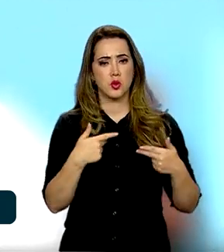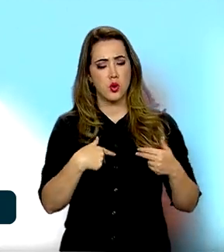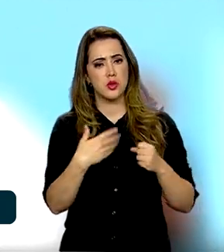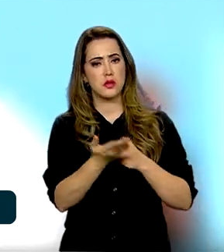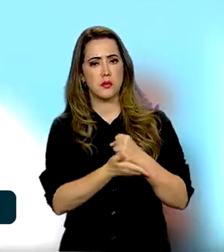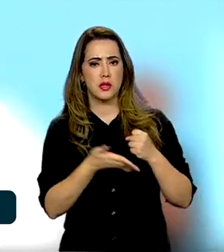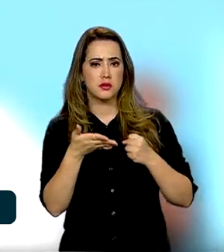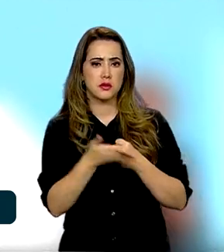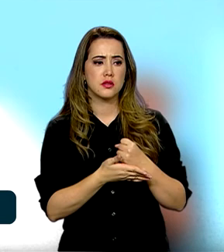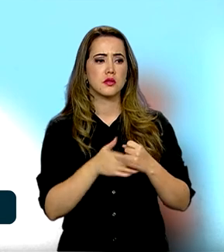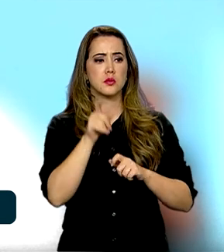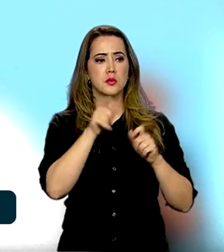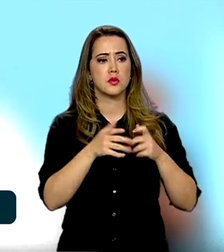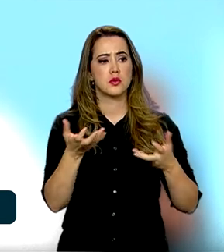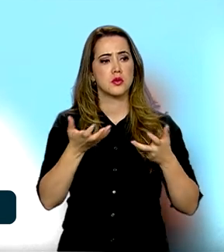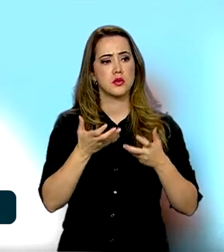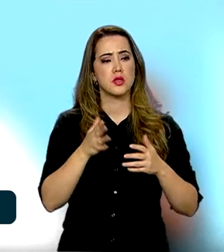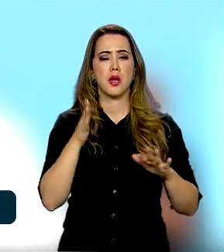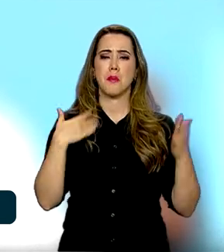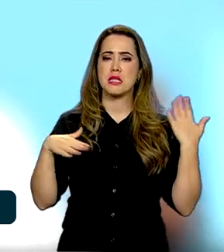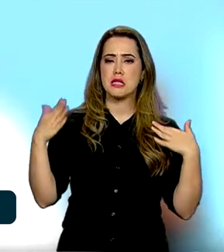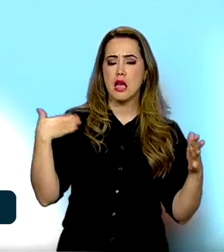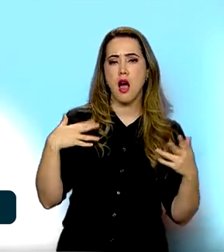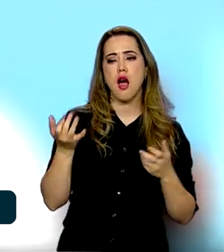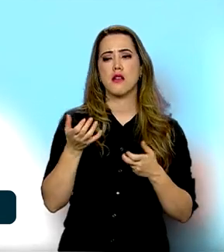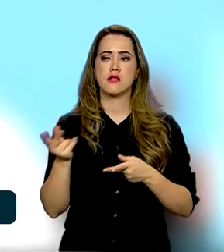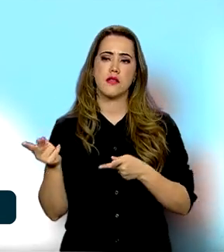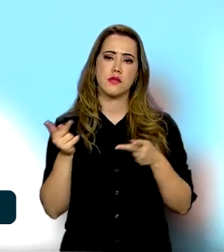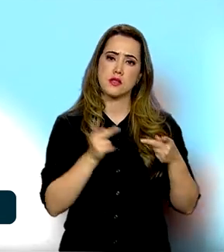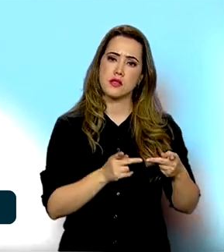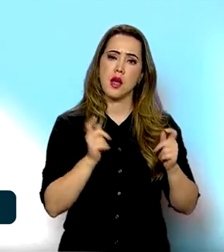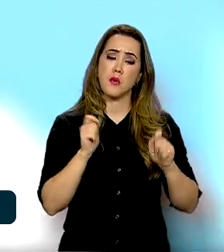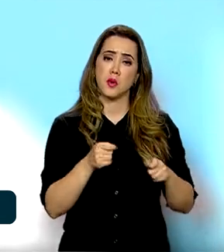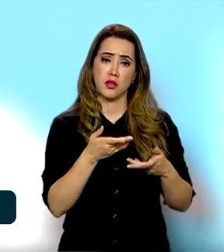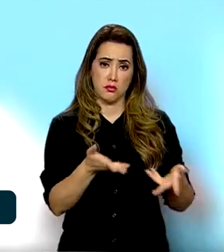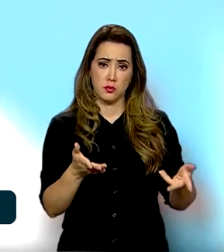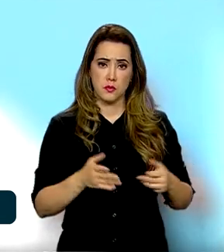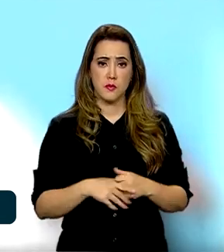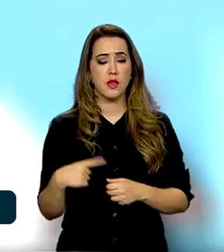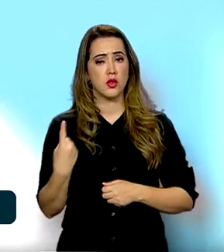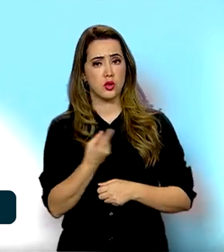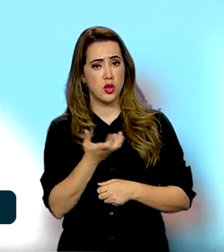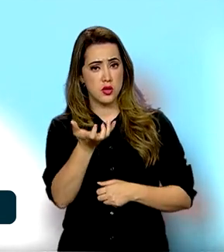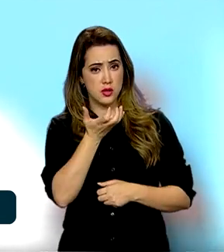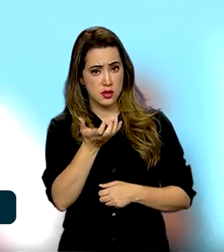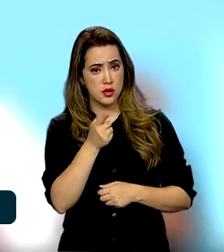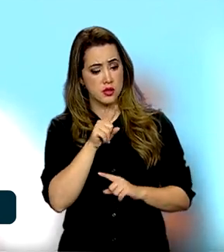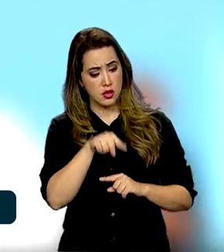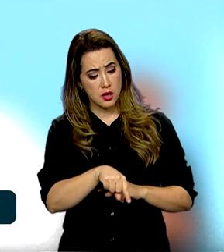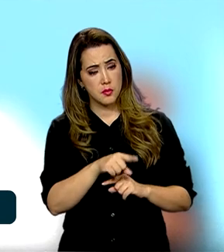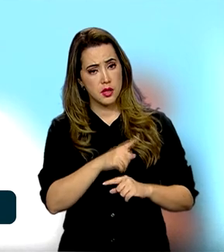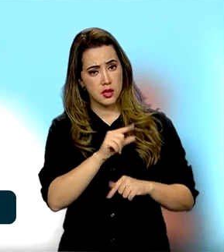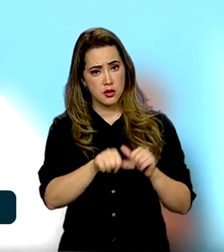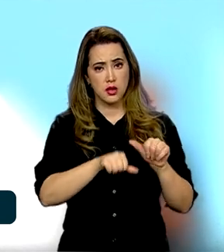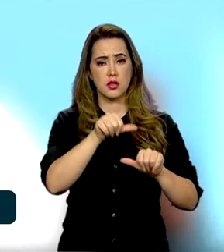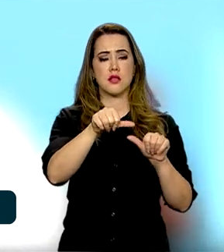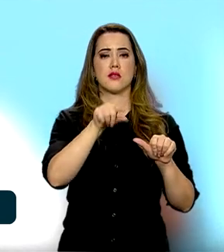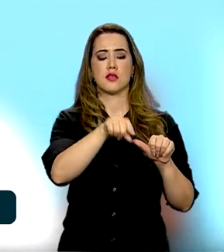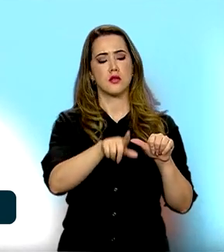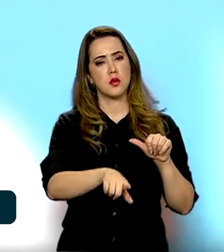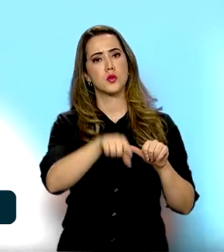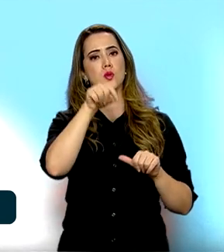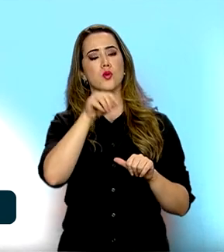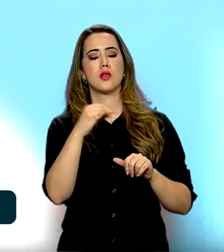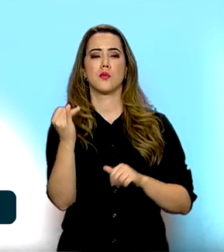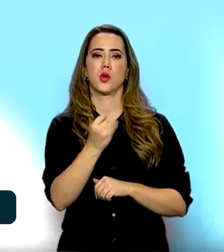disposição para quem quiser passear, para quem quiser visitar, visitar. O que nós queremos é que daqui saia uma grande decisão